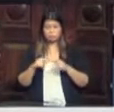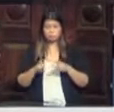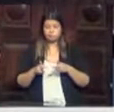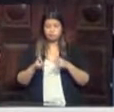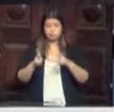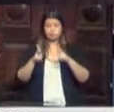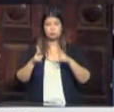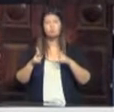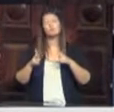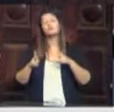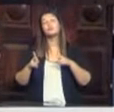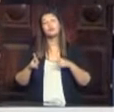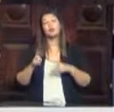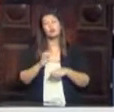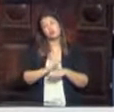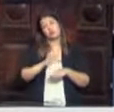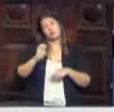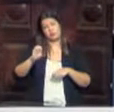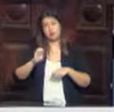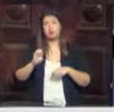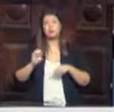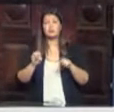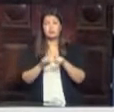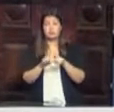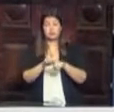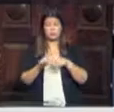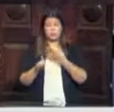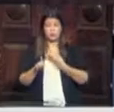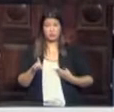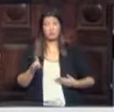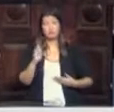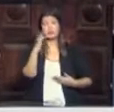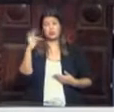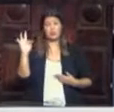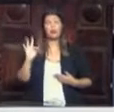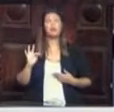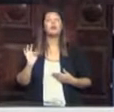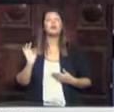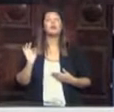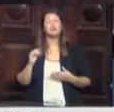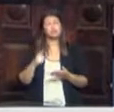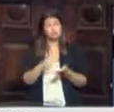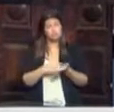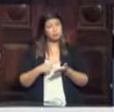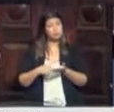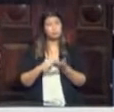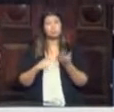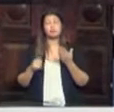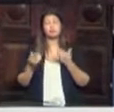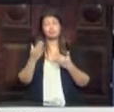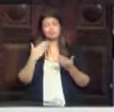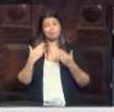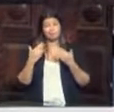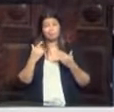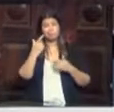entre o estado do Rio de Janeiro e a CCR não tem nenhum sistema de controle.